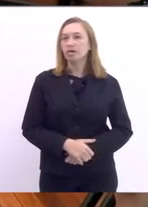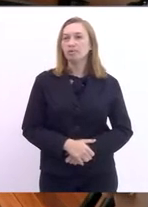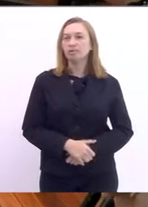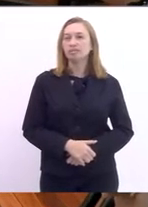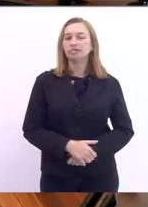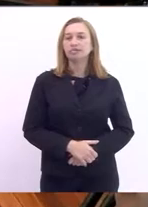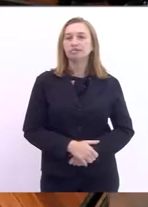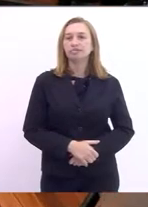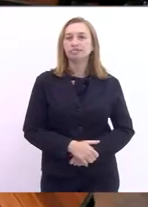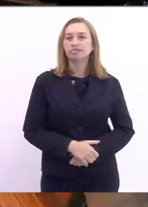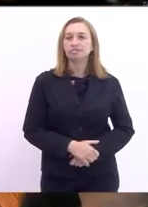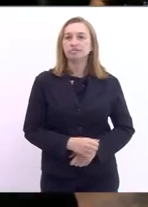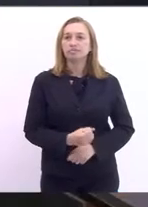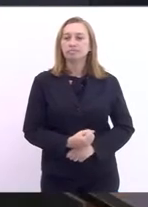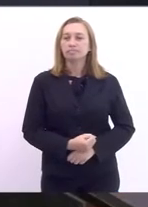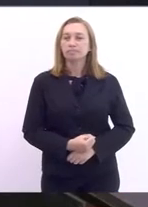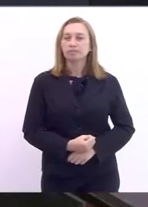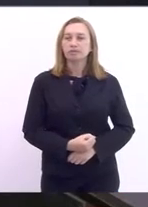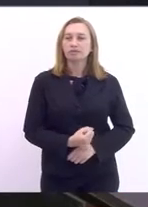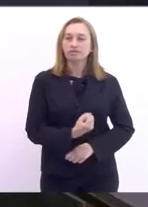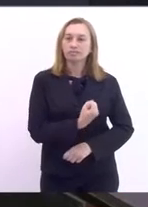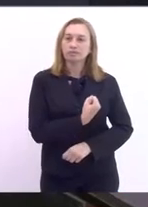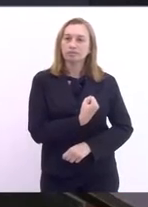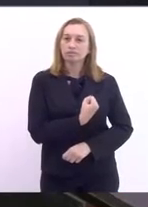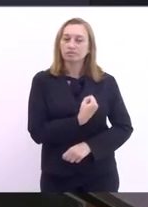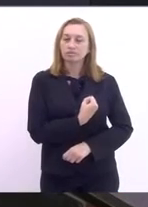nessa sessão híbrida.